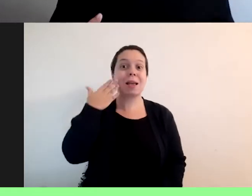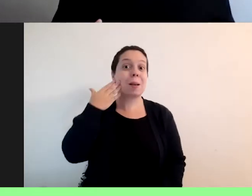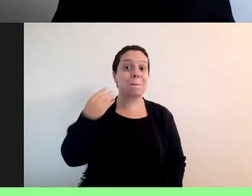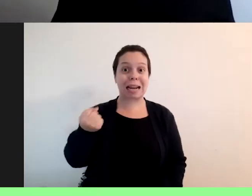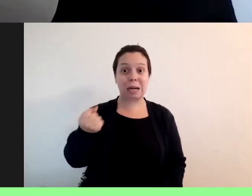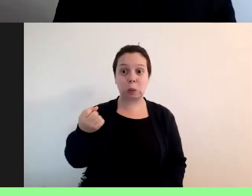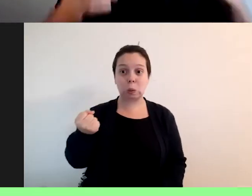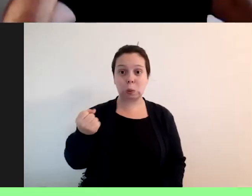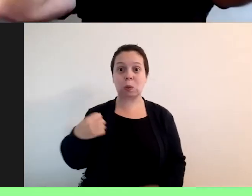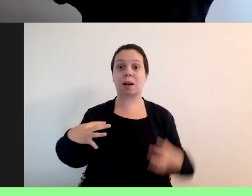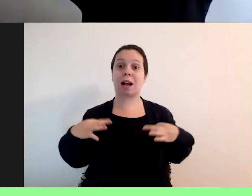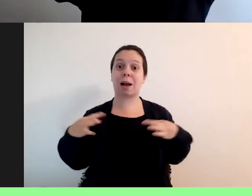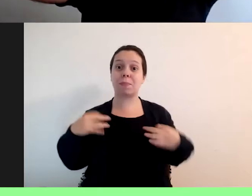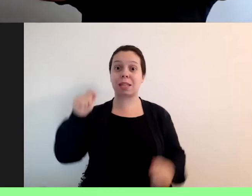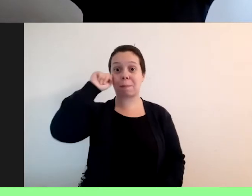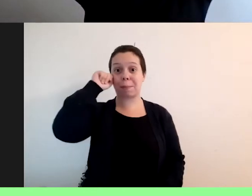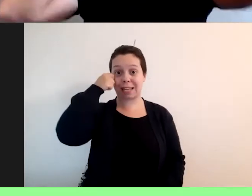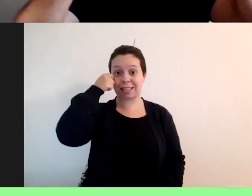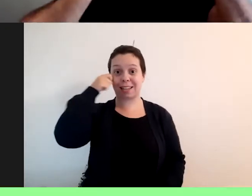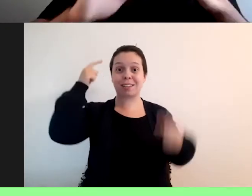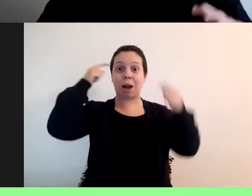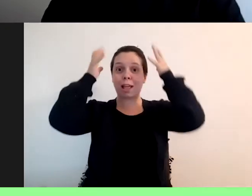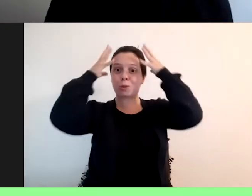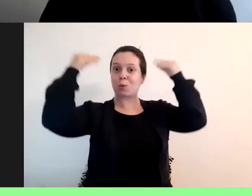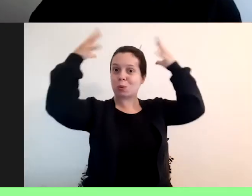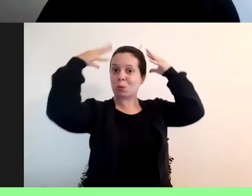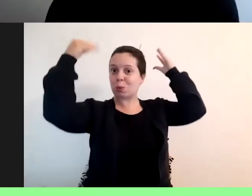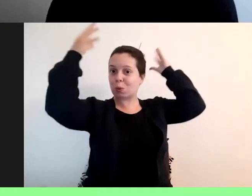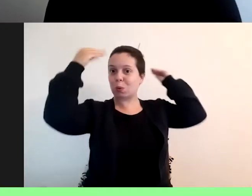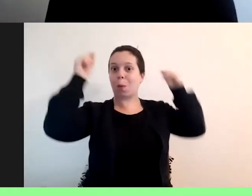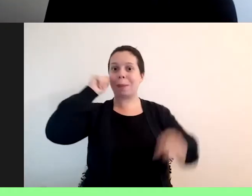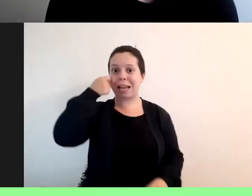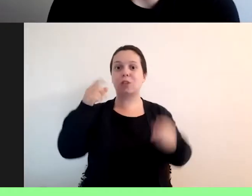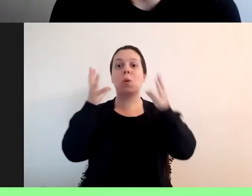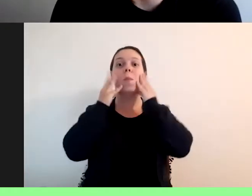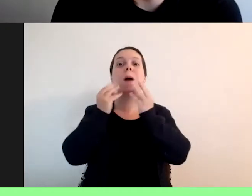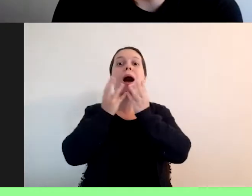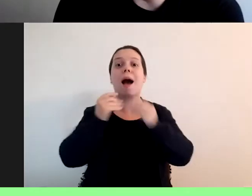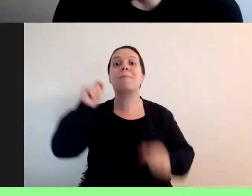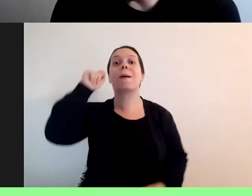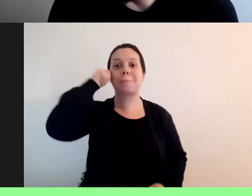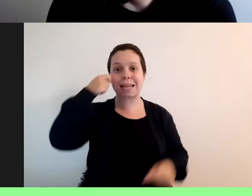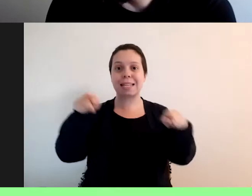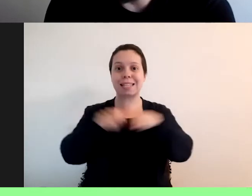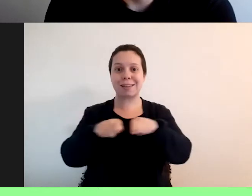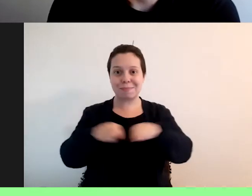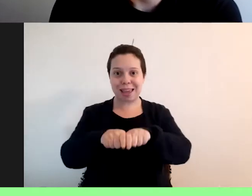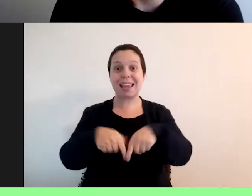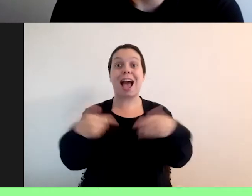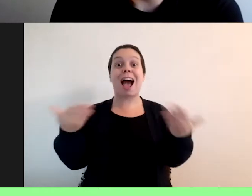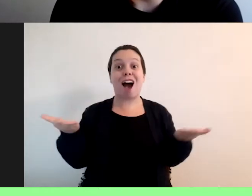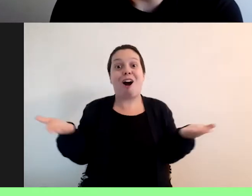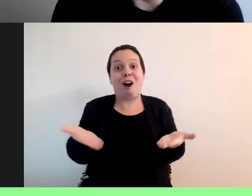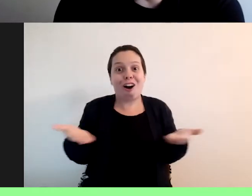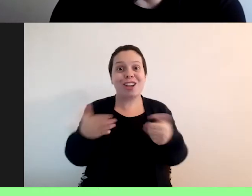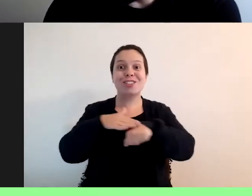estou vestindo uma camiseta preta, tenho os cabelos volumosos pretos, barba preta também. E hoje a gente vai conversar